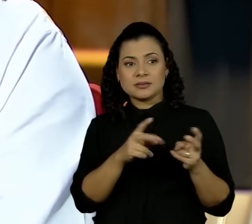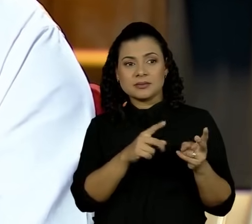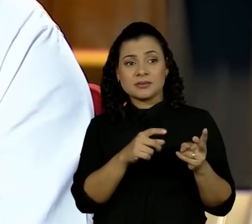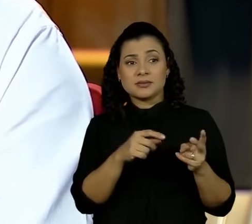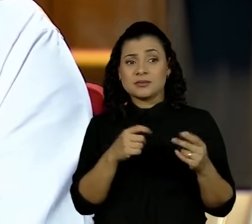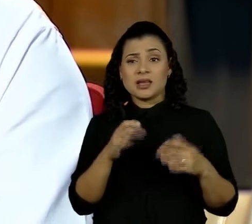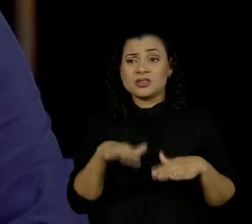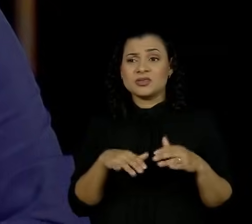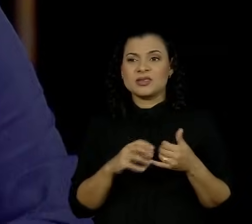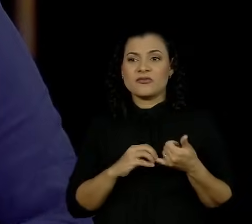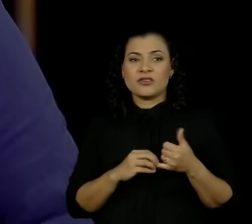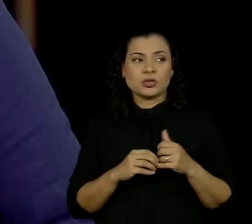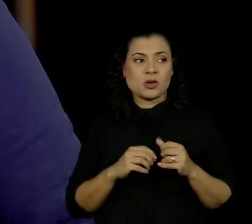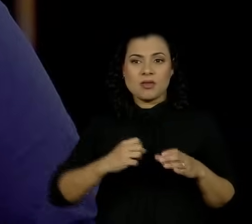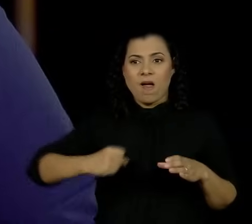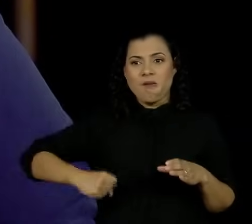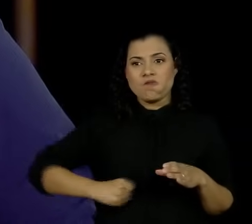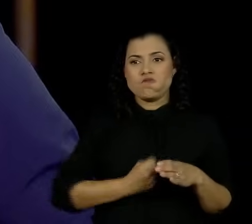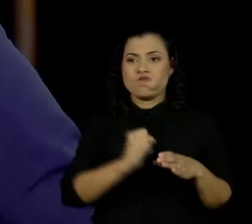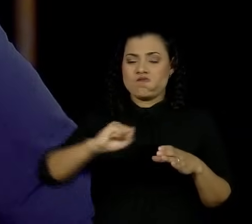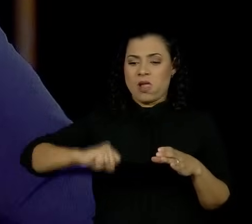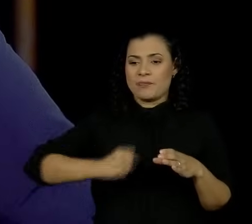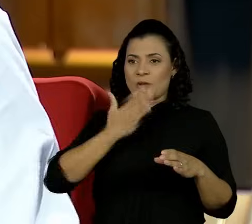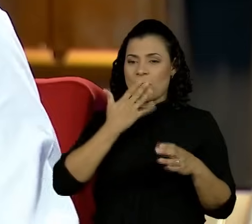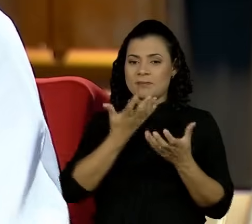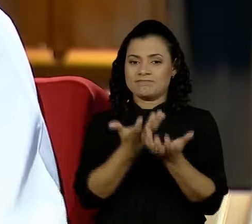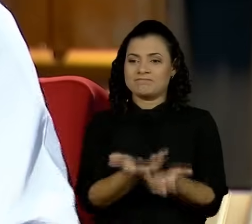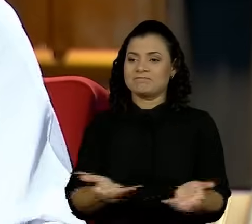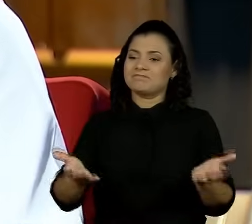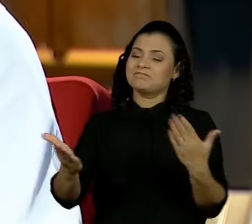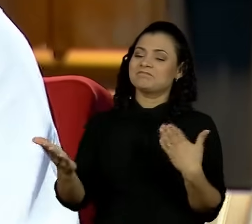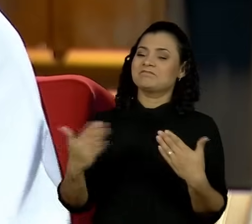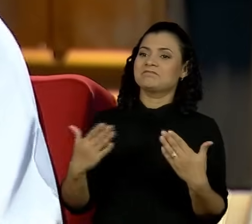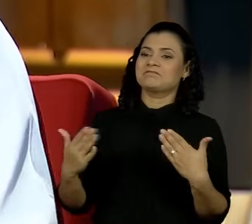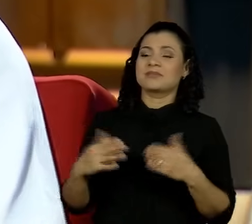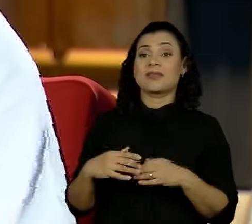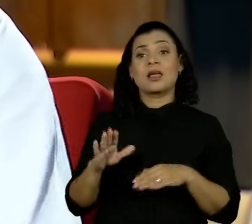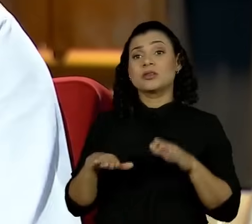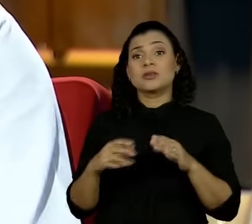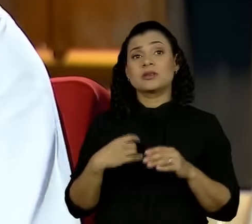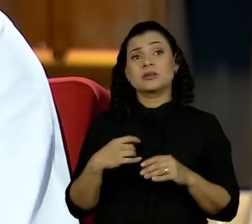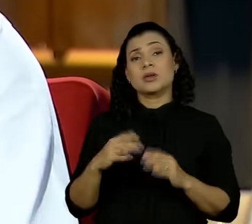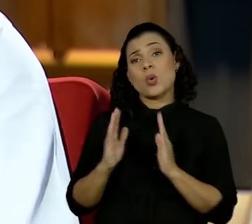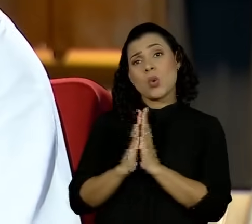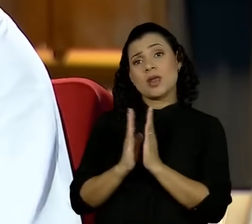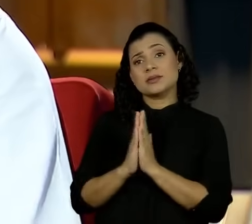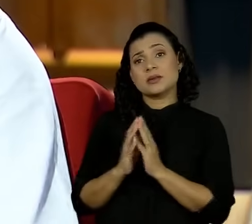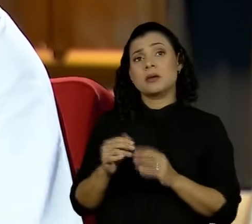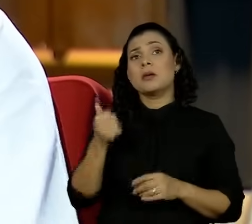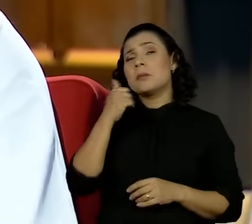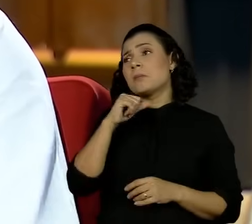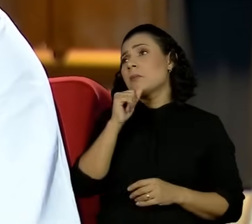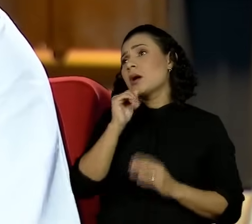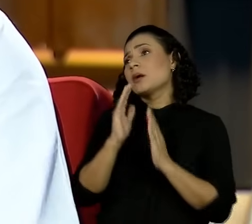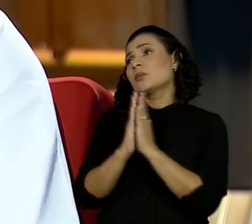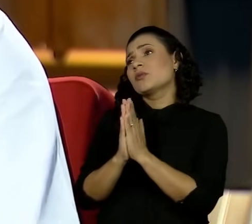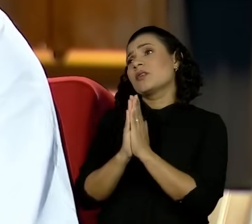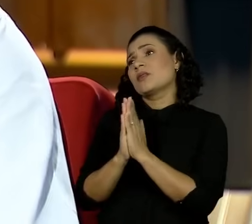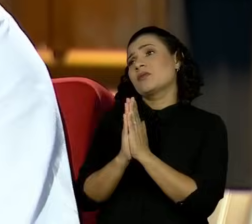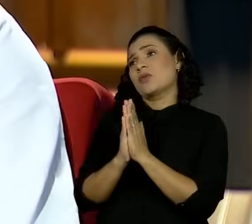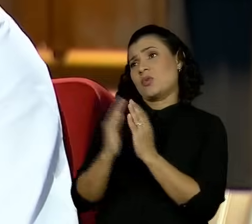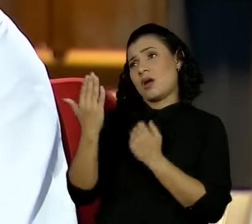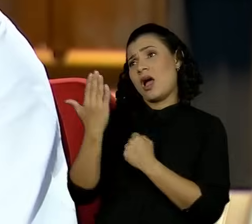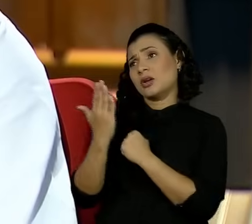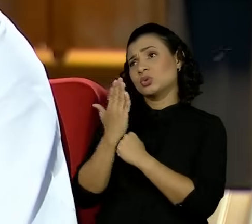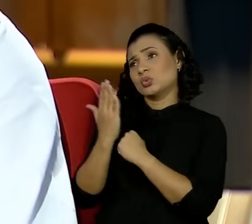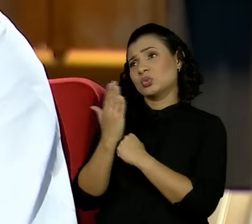feijoada bem feita, sabe? Às vezes é aquela oração, fala, mãe, ó, né? Tu me fala, oração de mãe resolve,